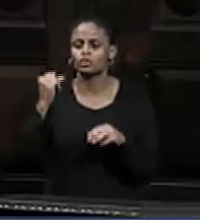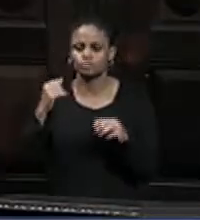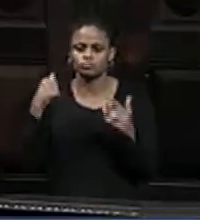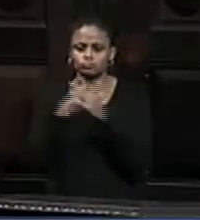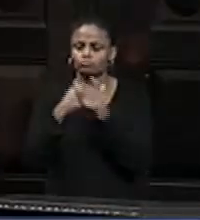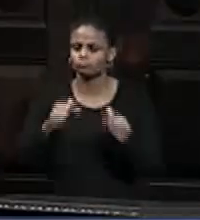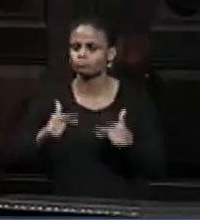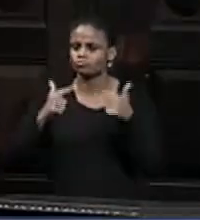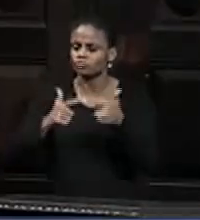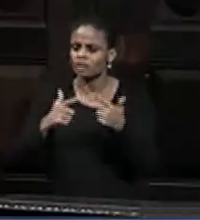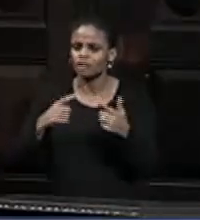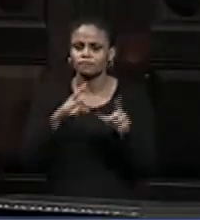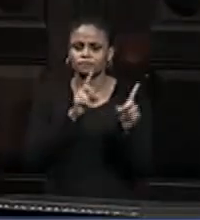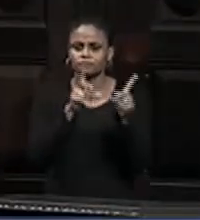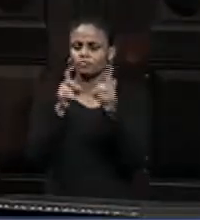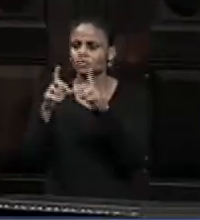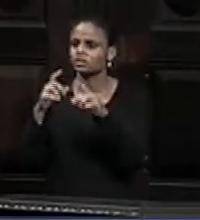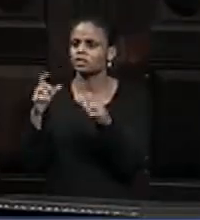empresa.